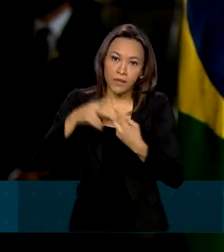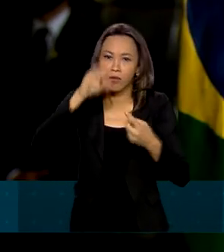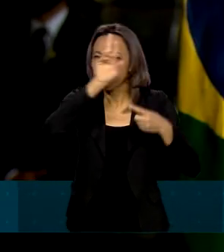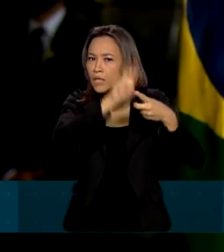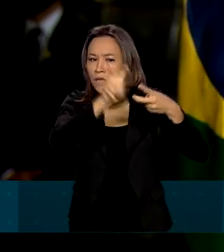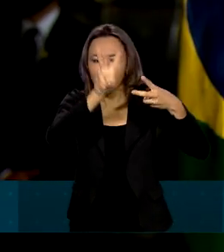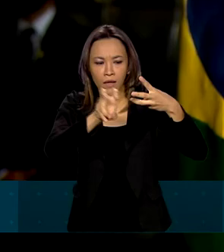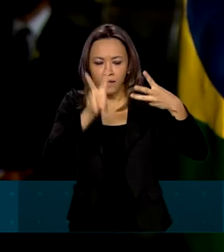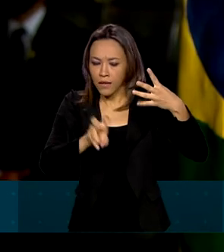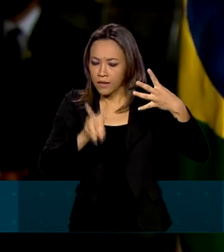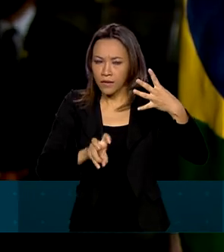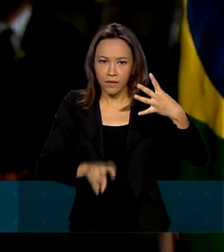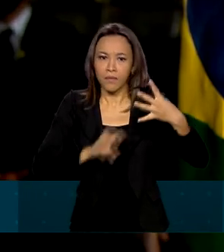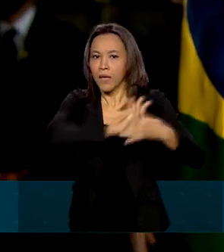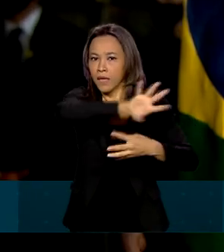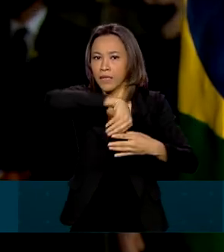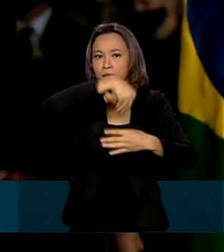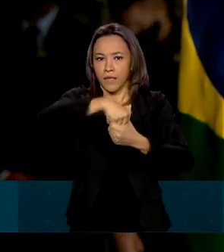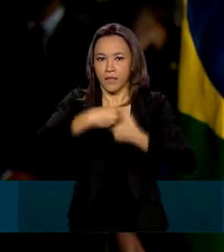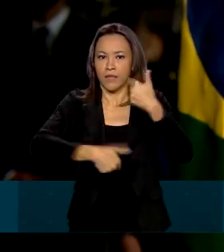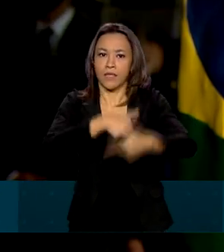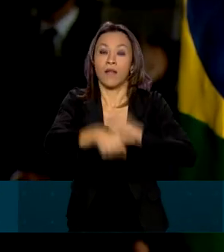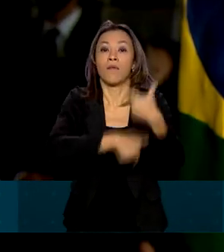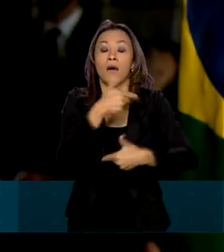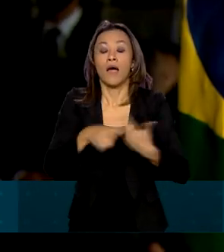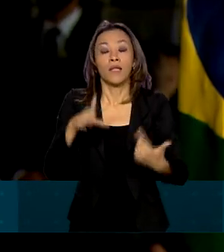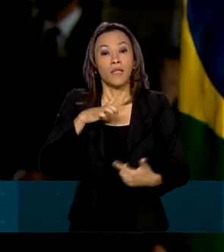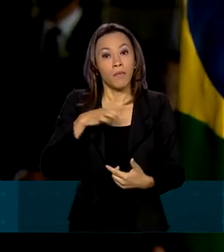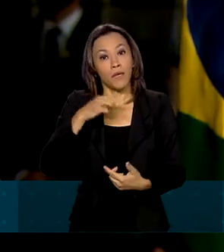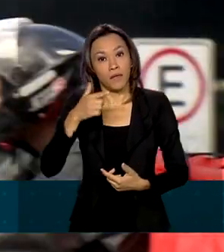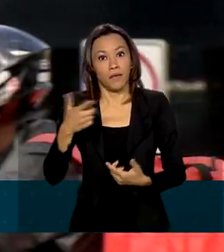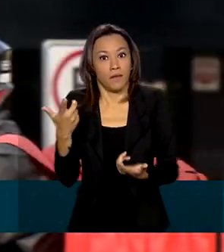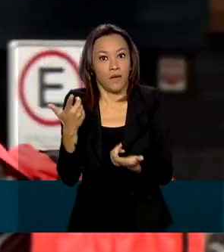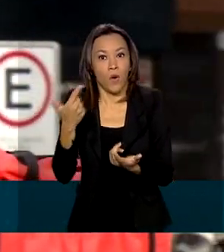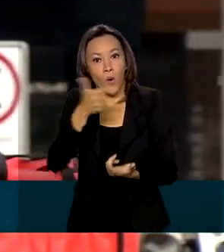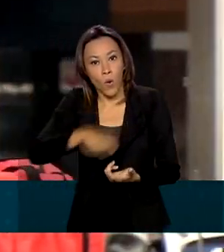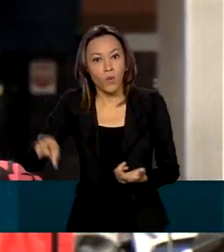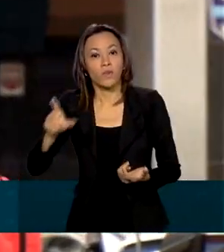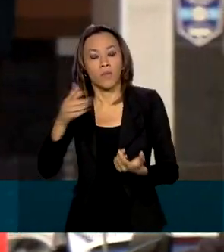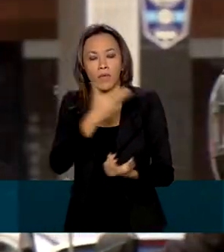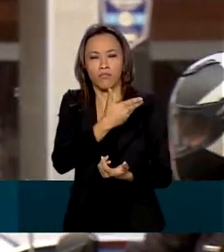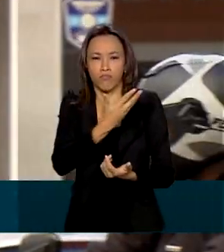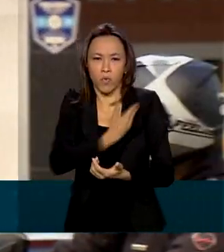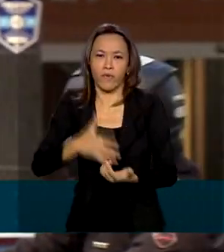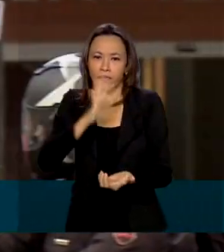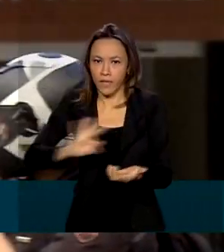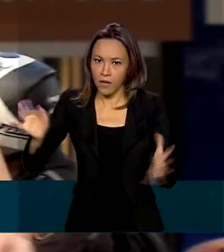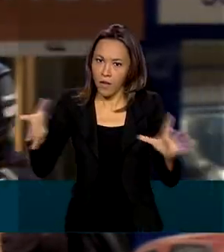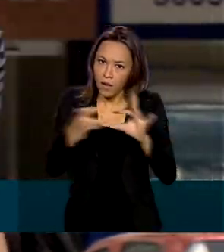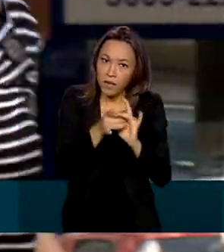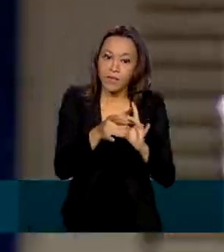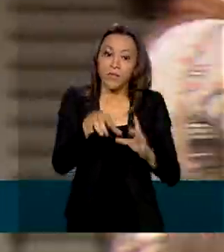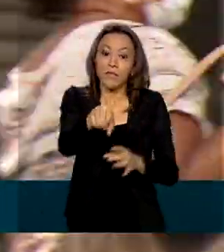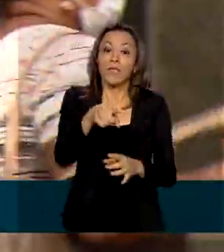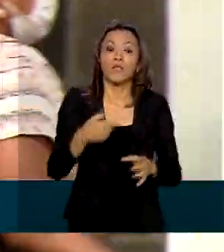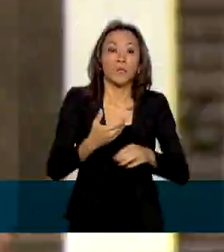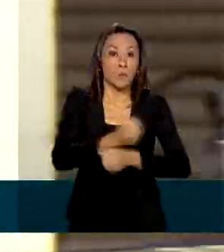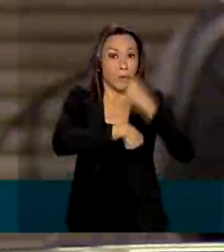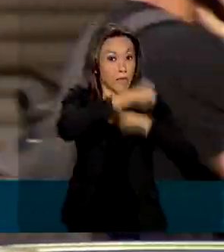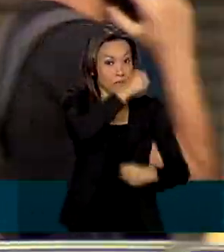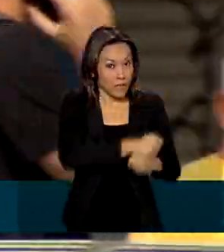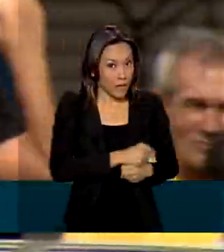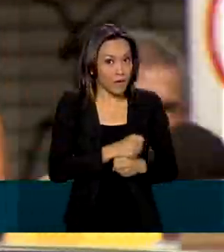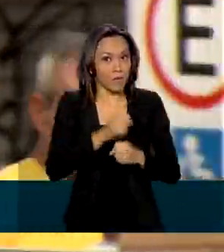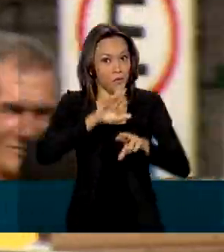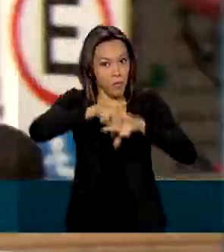com os quais a instituição trabalha em causas que envolvem órgãos federais no ano passado por exemplo com a pandemia a